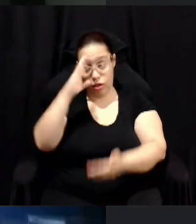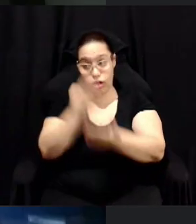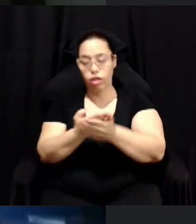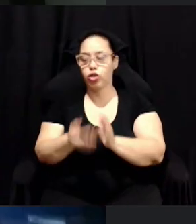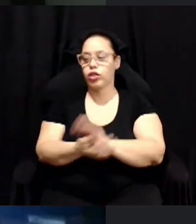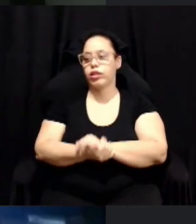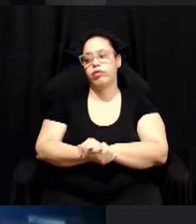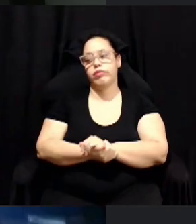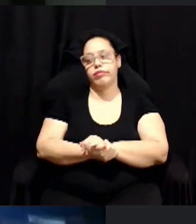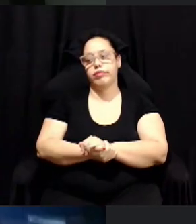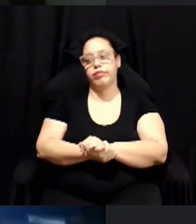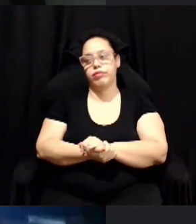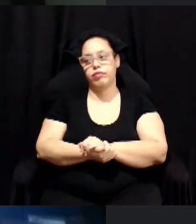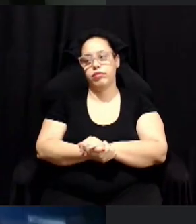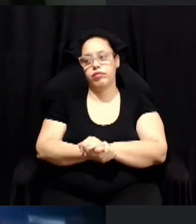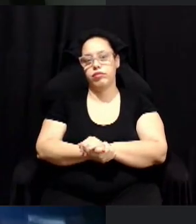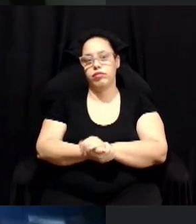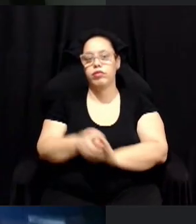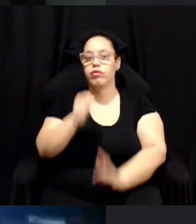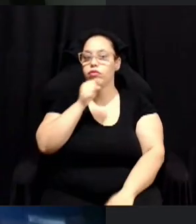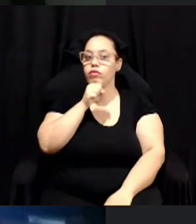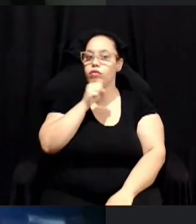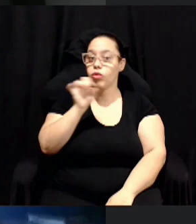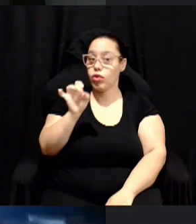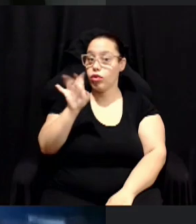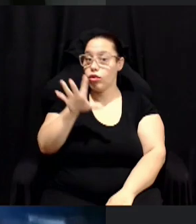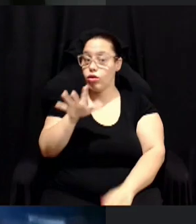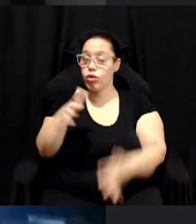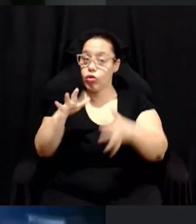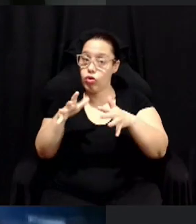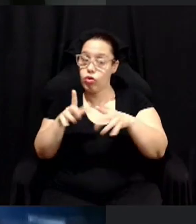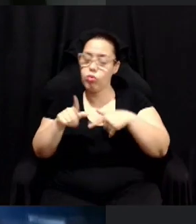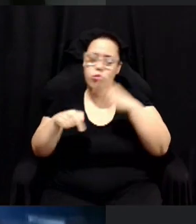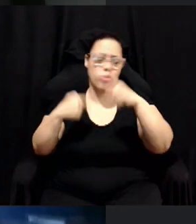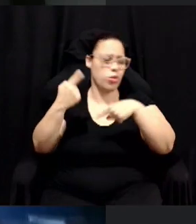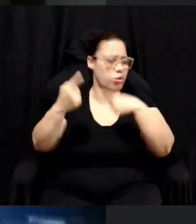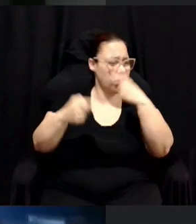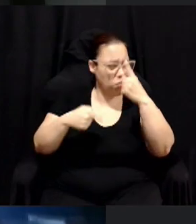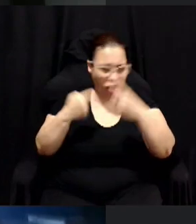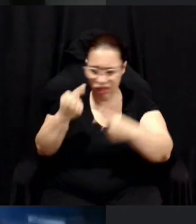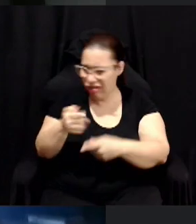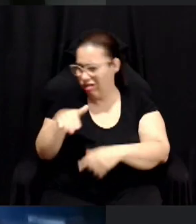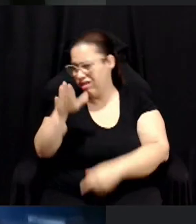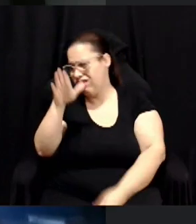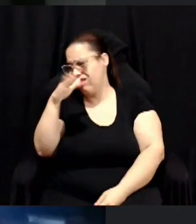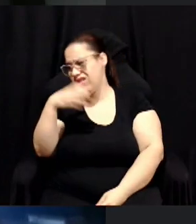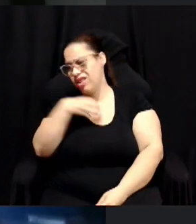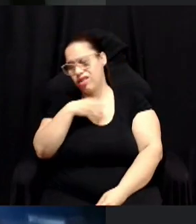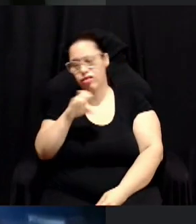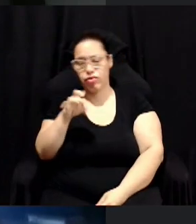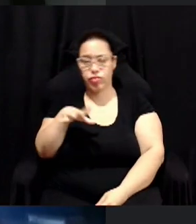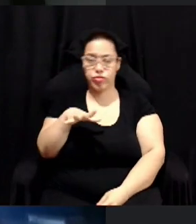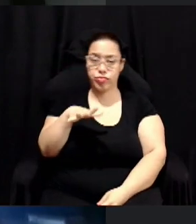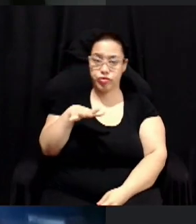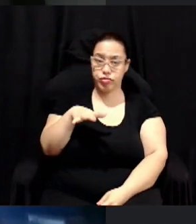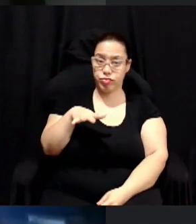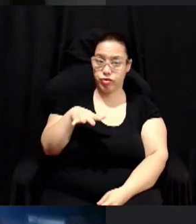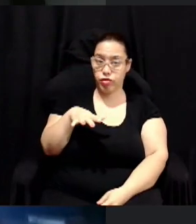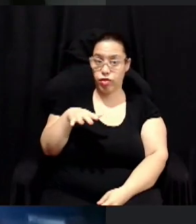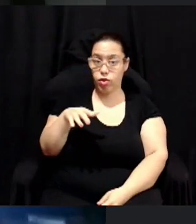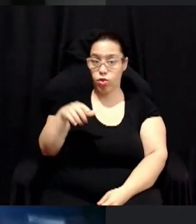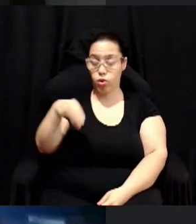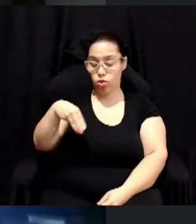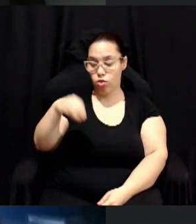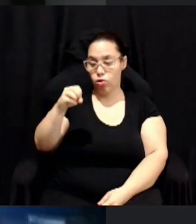acomete somente pessoas idosas e também não só causa tremor, causa muito mais sintomas, não só motores, como também não motores.